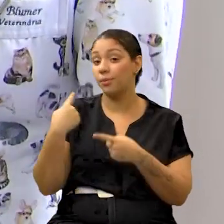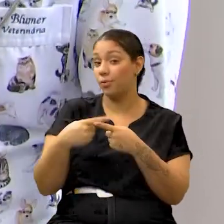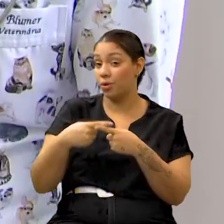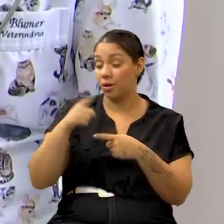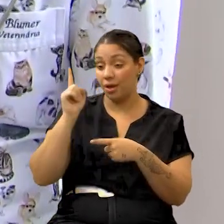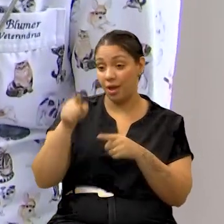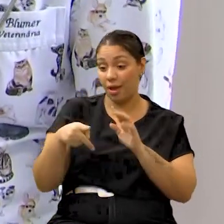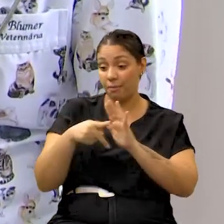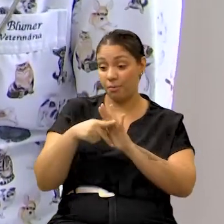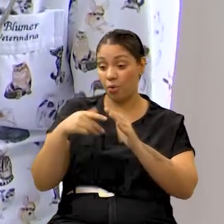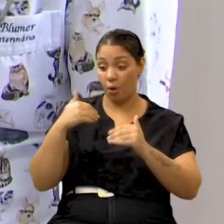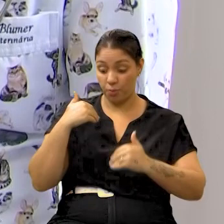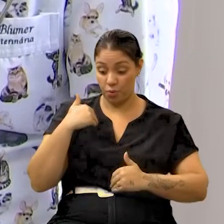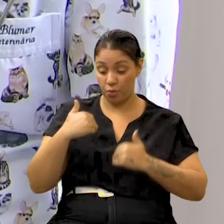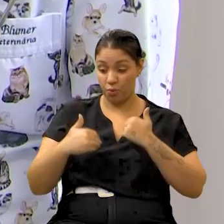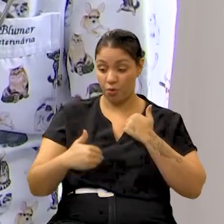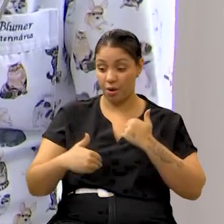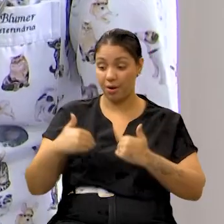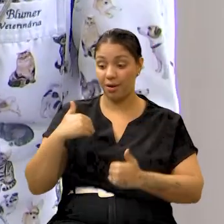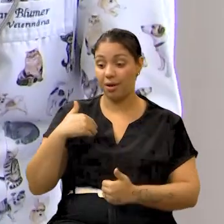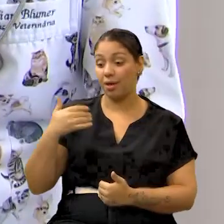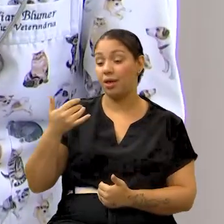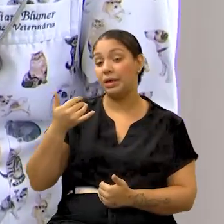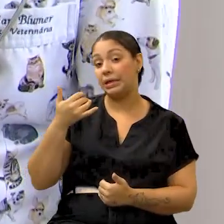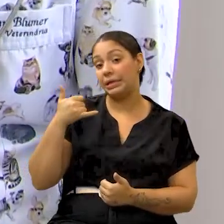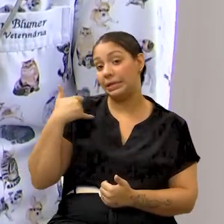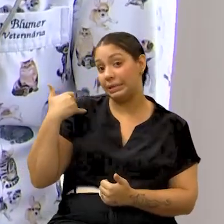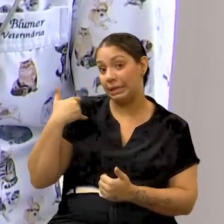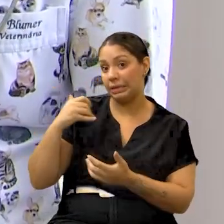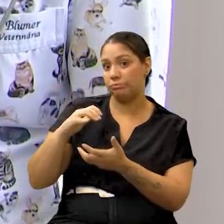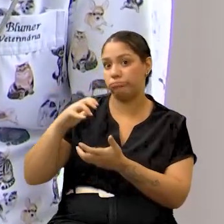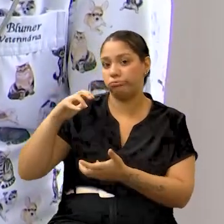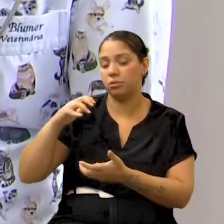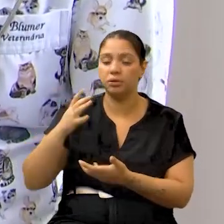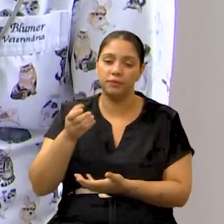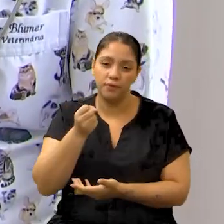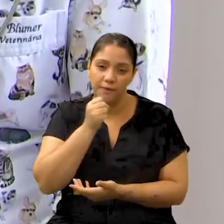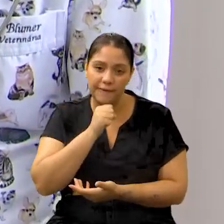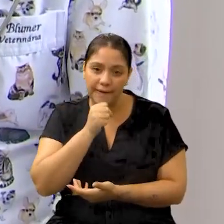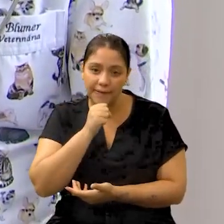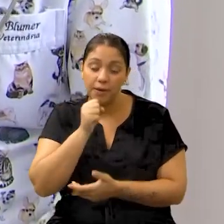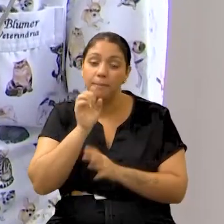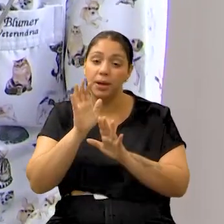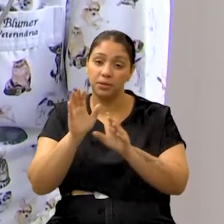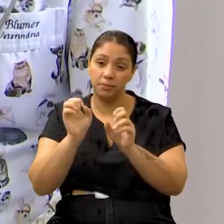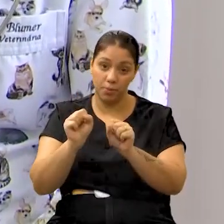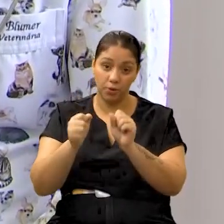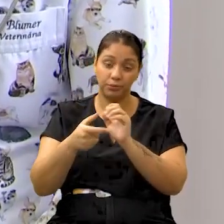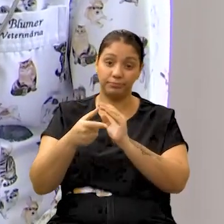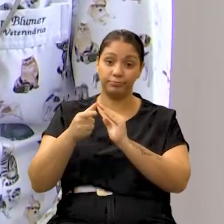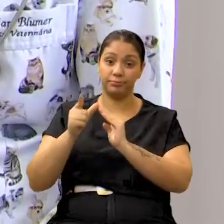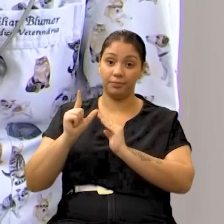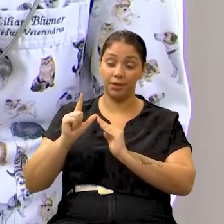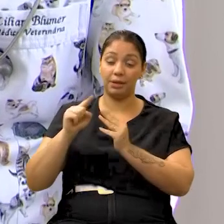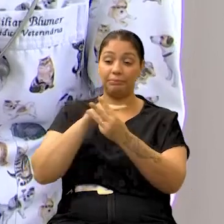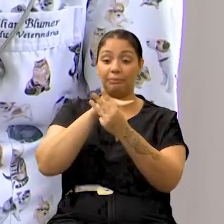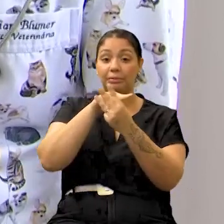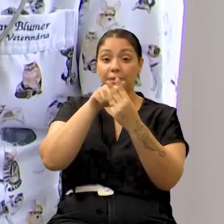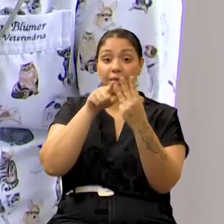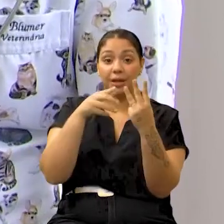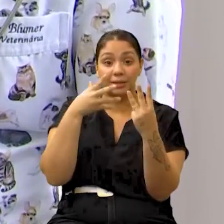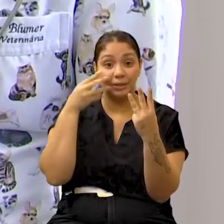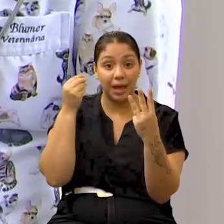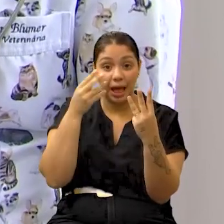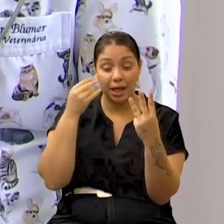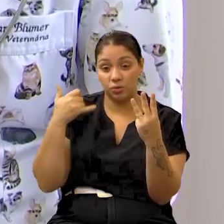é fisiológico envelhecer, mas dá para retardar. Hoje a gente sabe que para cada 3